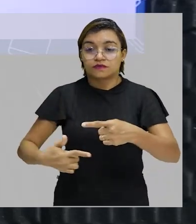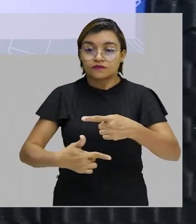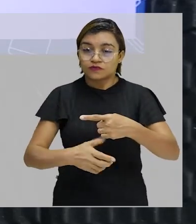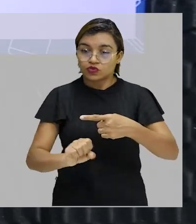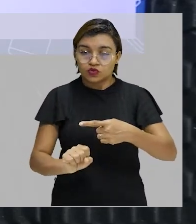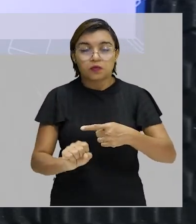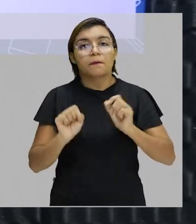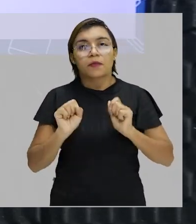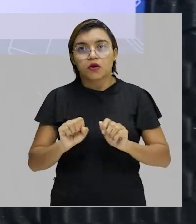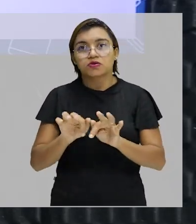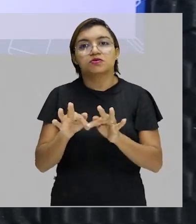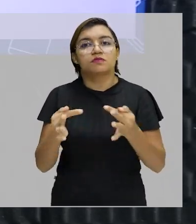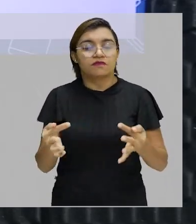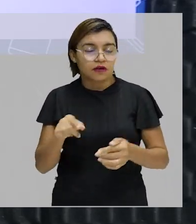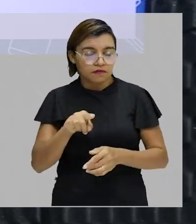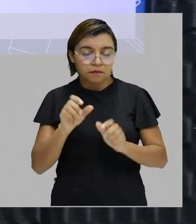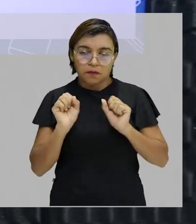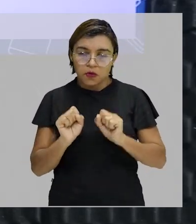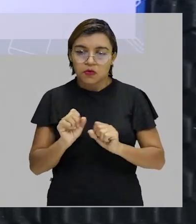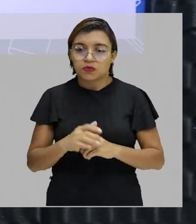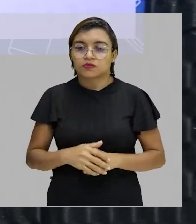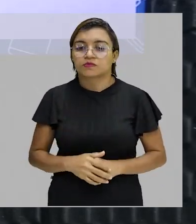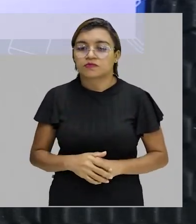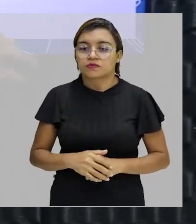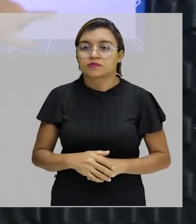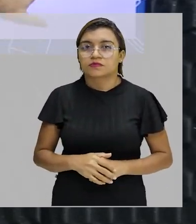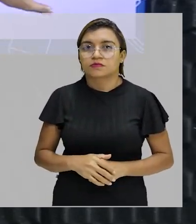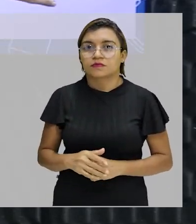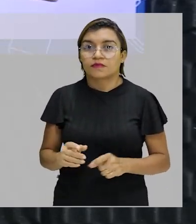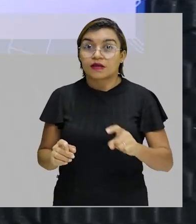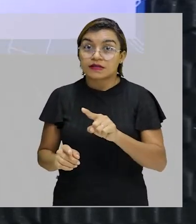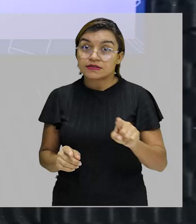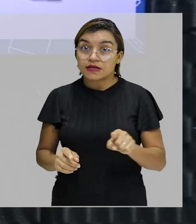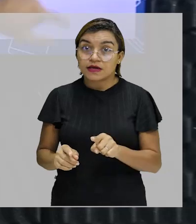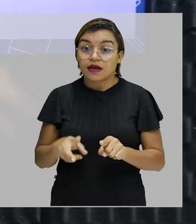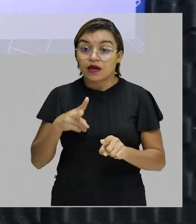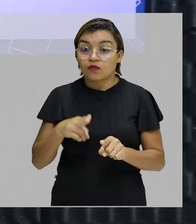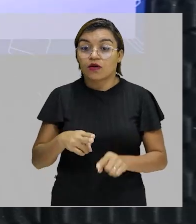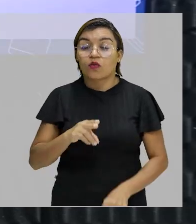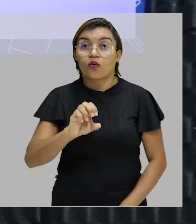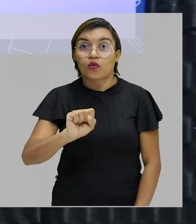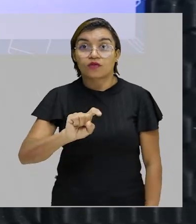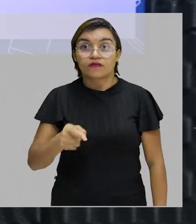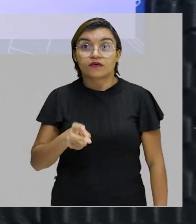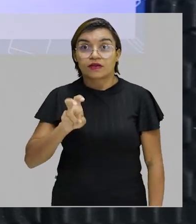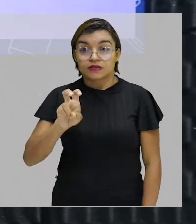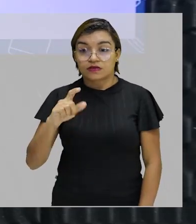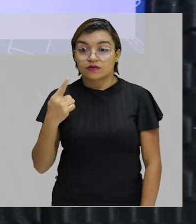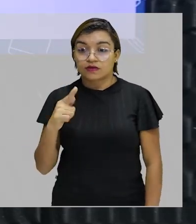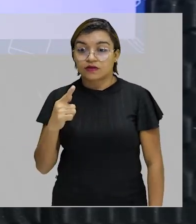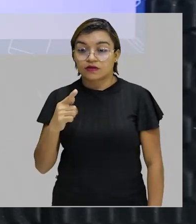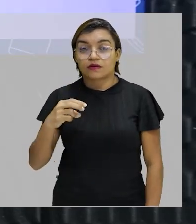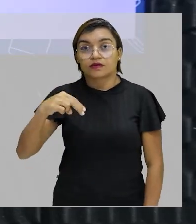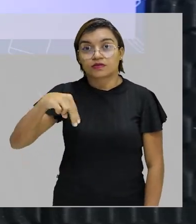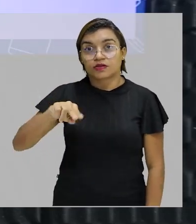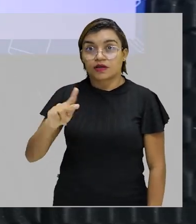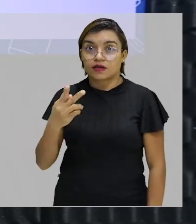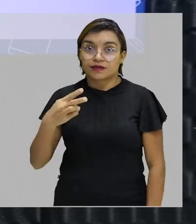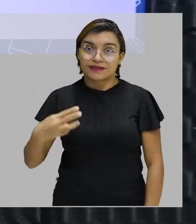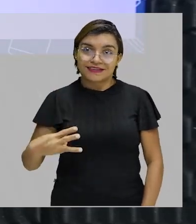pode simplificar se você quiser. Feito esse cálculo, é só 8,5 gramas de